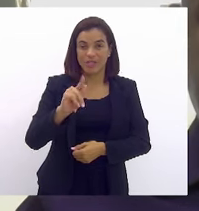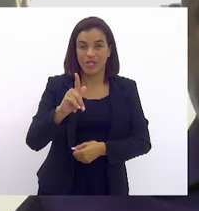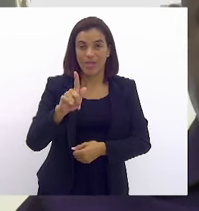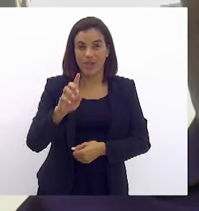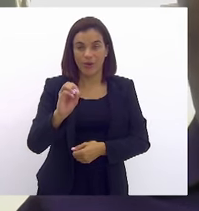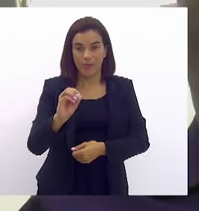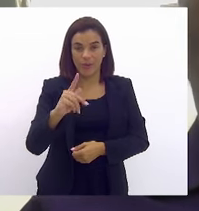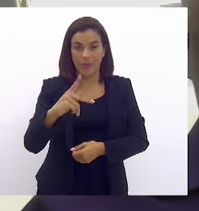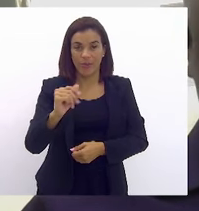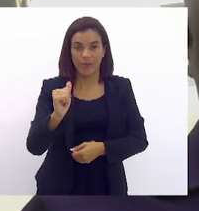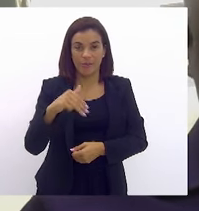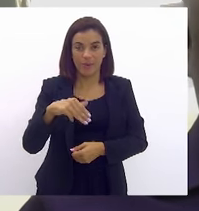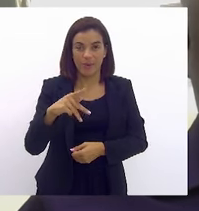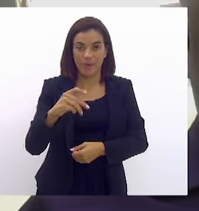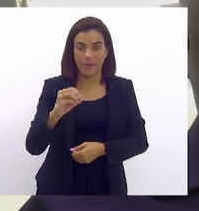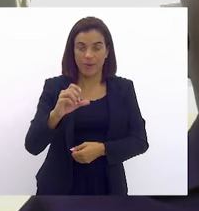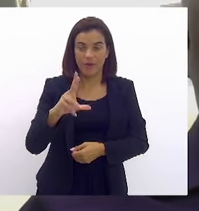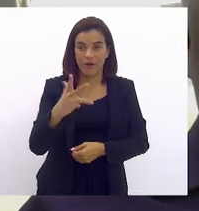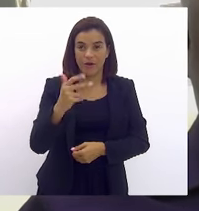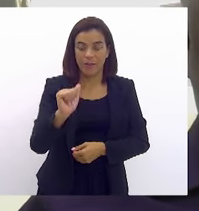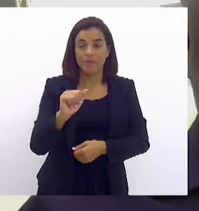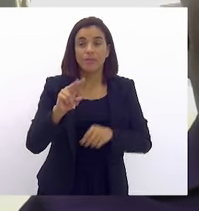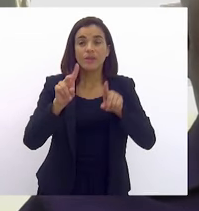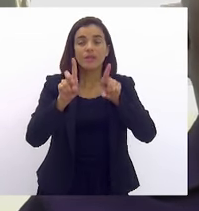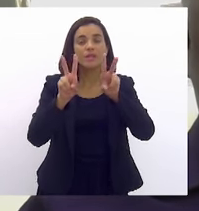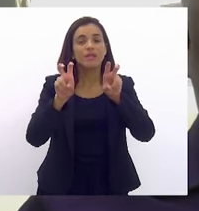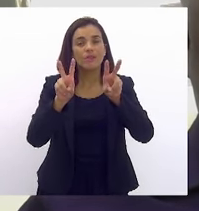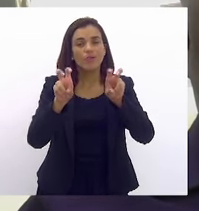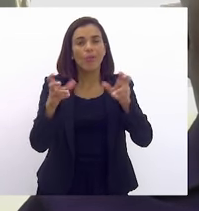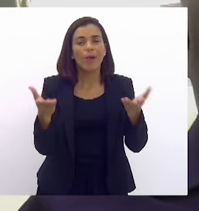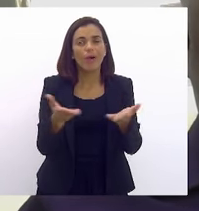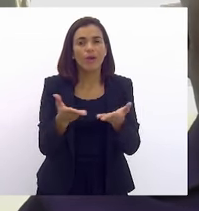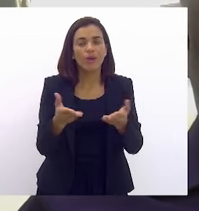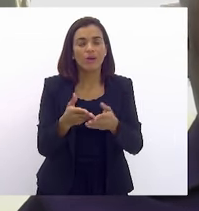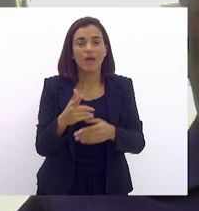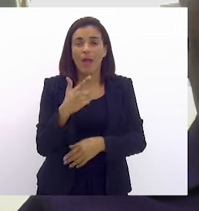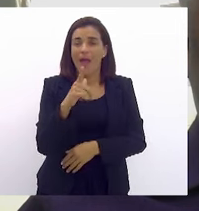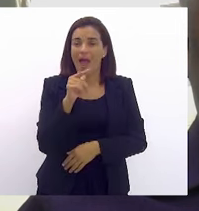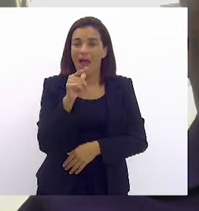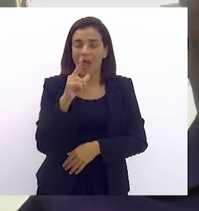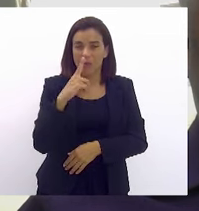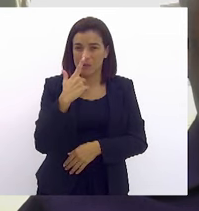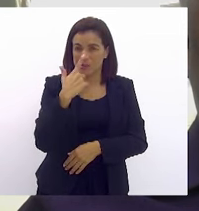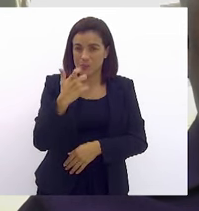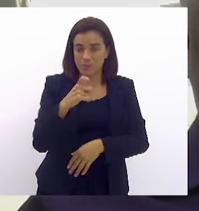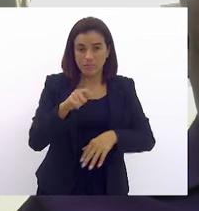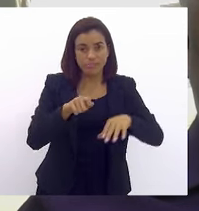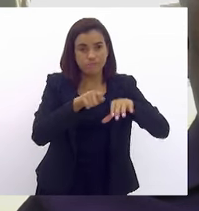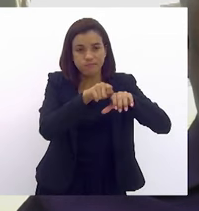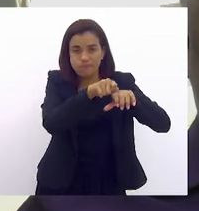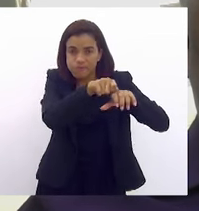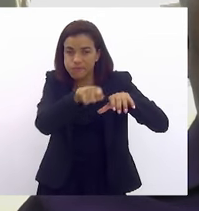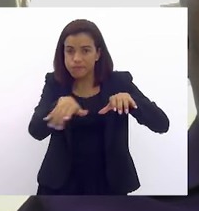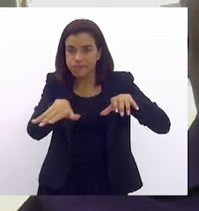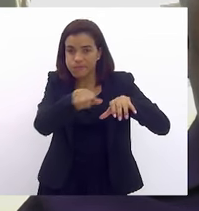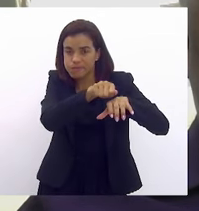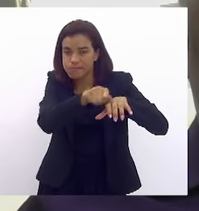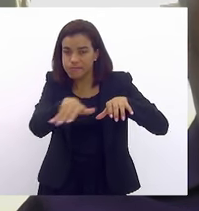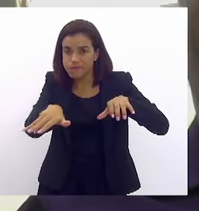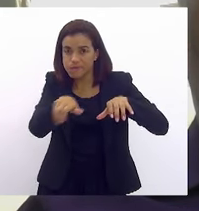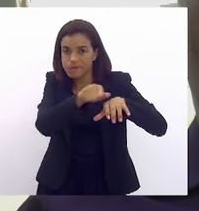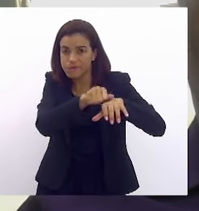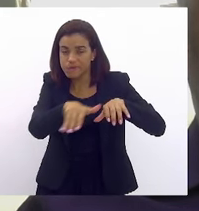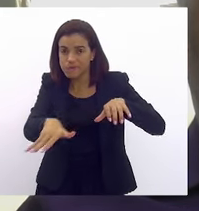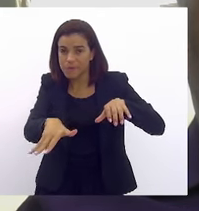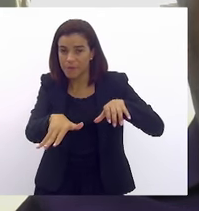Com relação também ao despejo de esgoto, o INE tem feito relatório de fiscalização, enviado isso